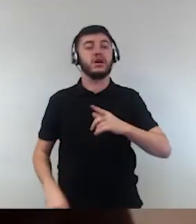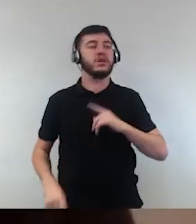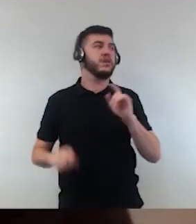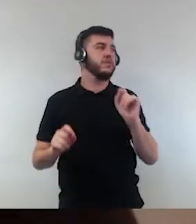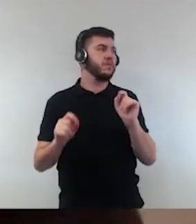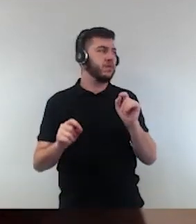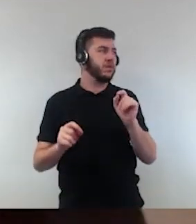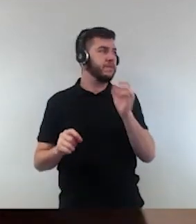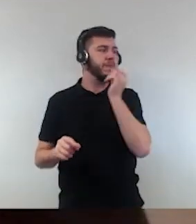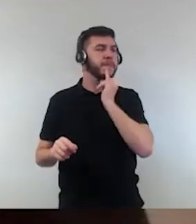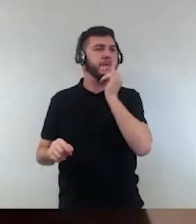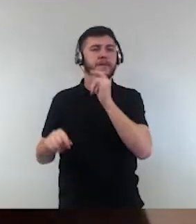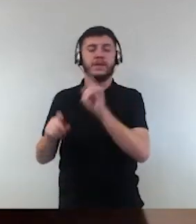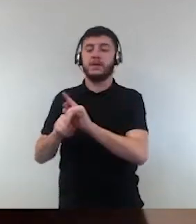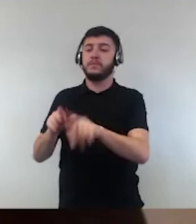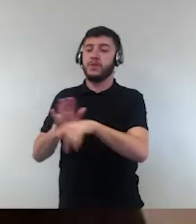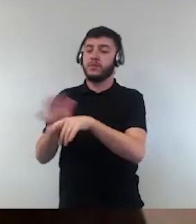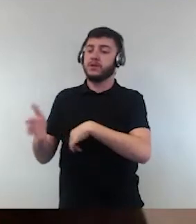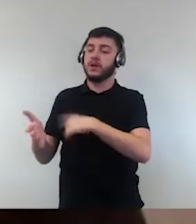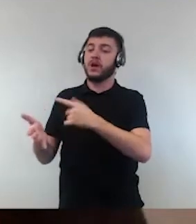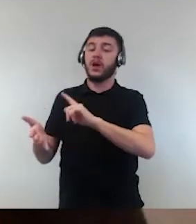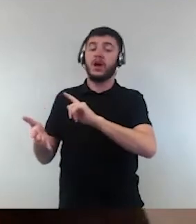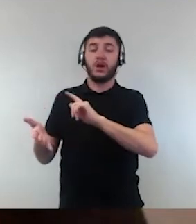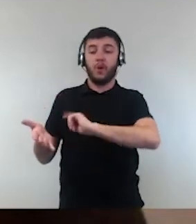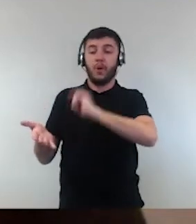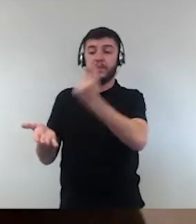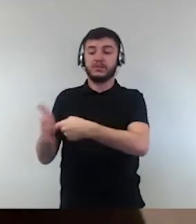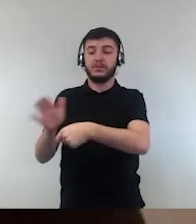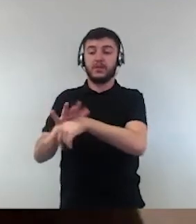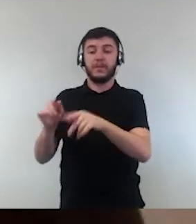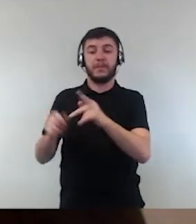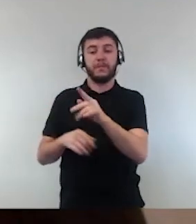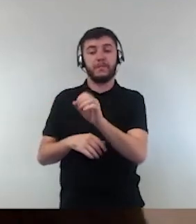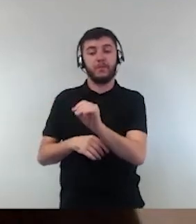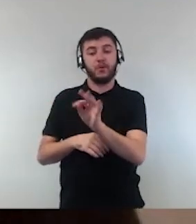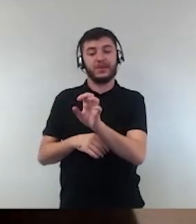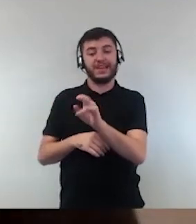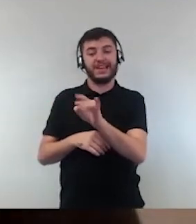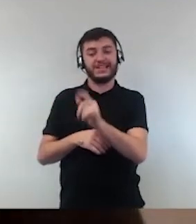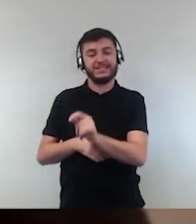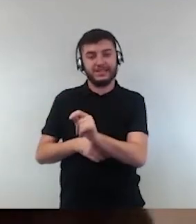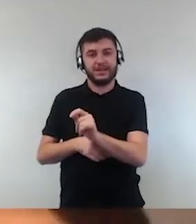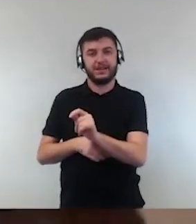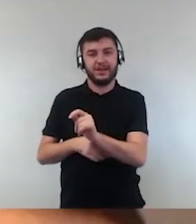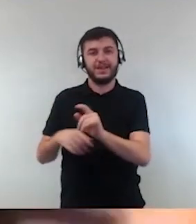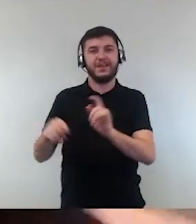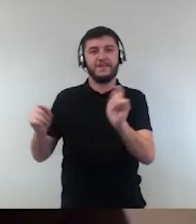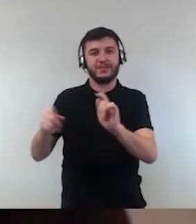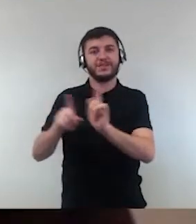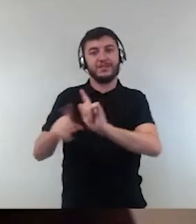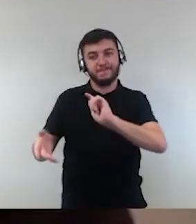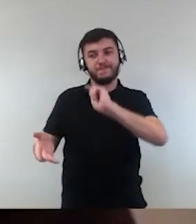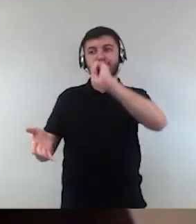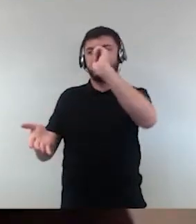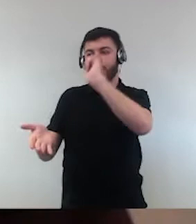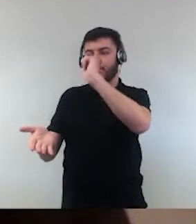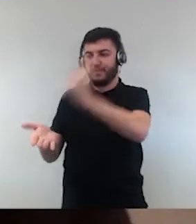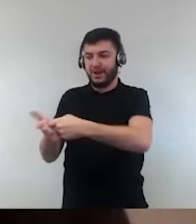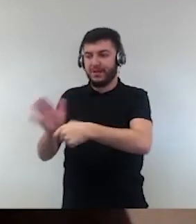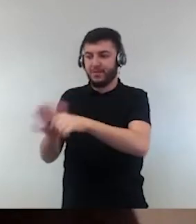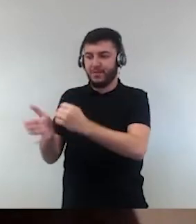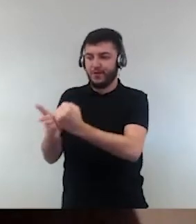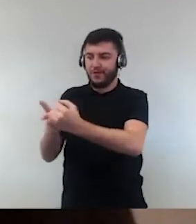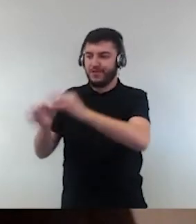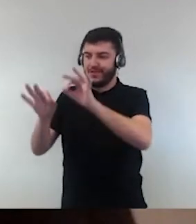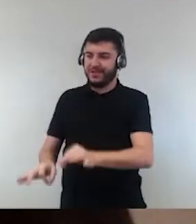fosse sustada a cobrança dessa demanda de potência por parte do Grupo A. Ora, aí vence as questões,